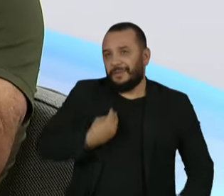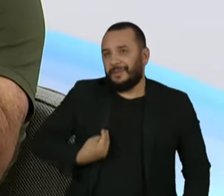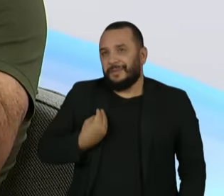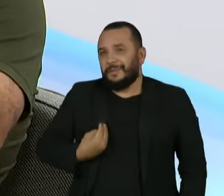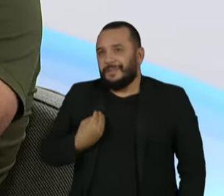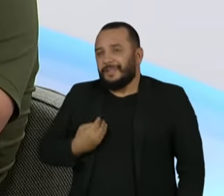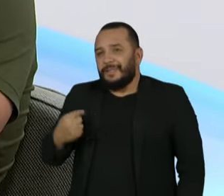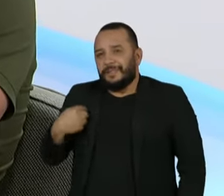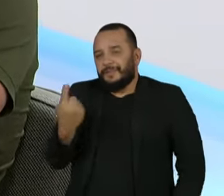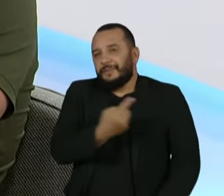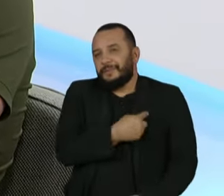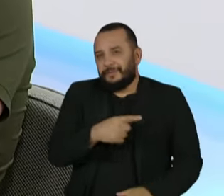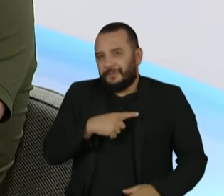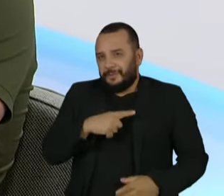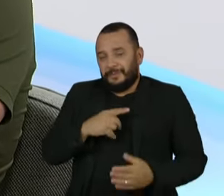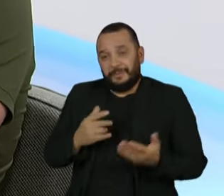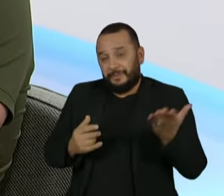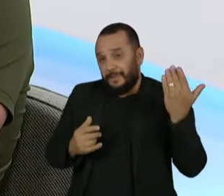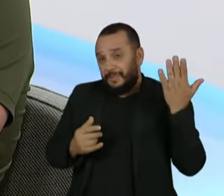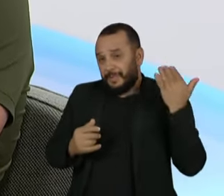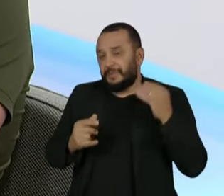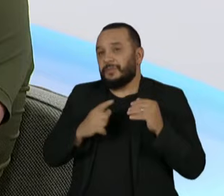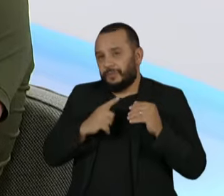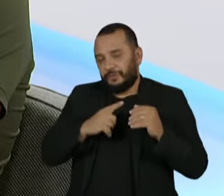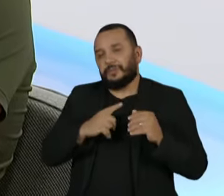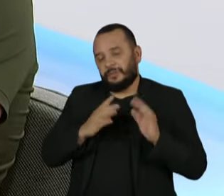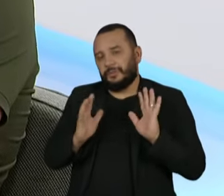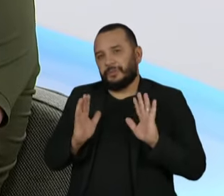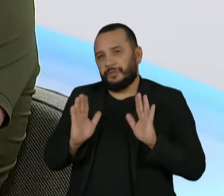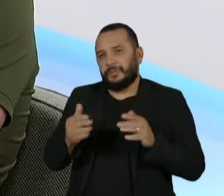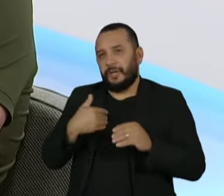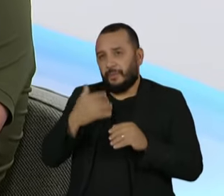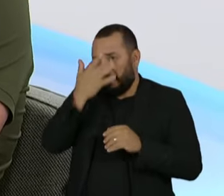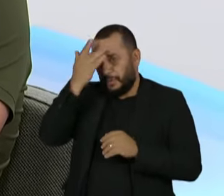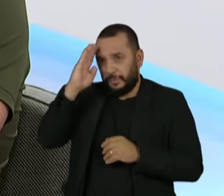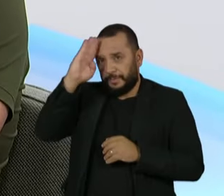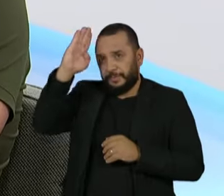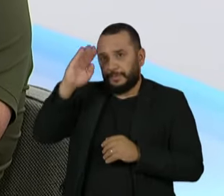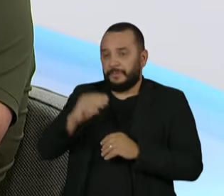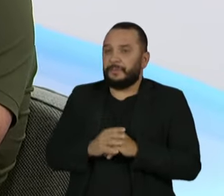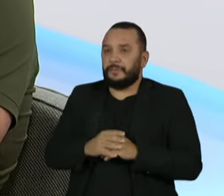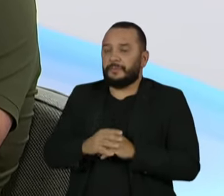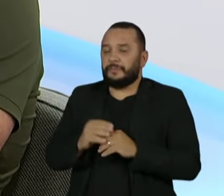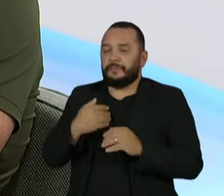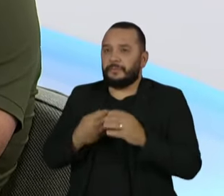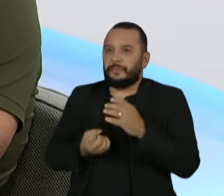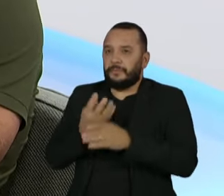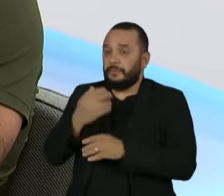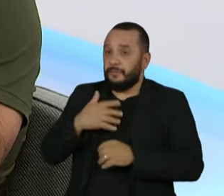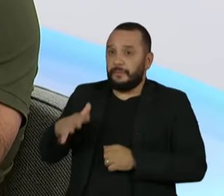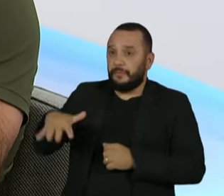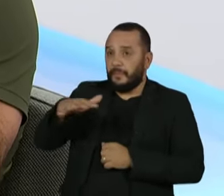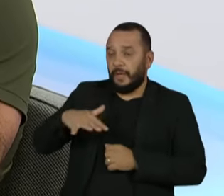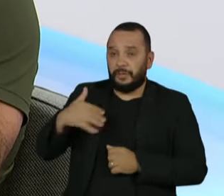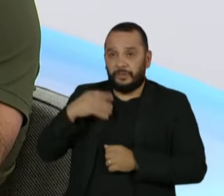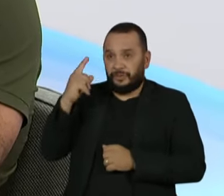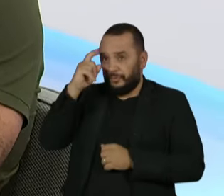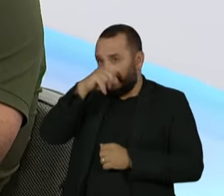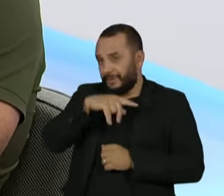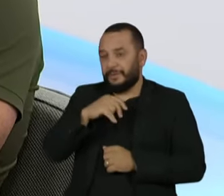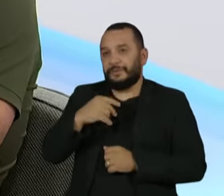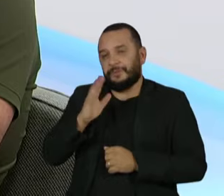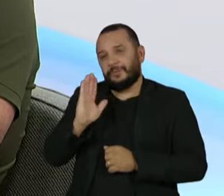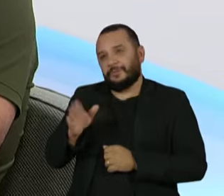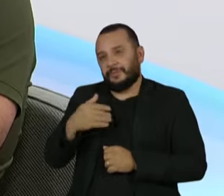tinha quando o mundo era editado quando tinha um editor Central Isso obviamente cria um espaço extremamente difícil de ser